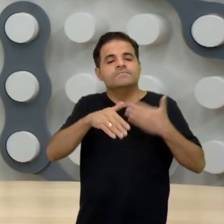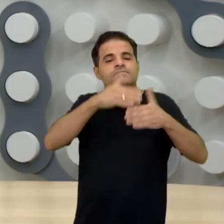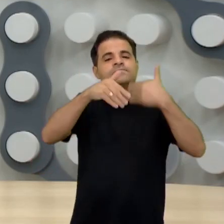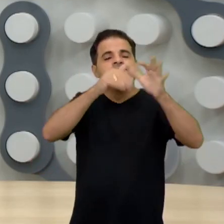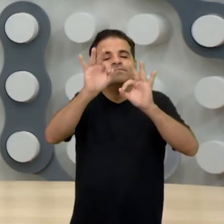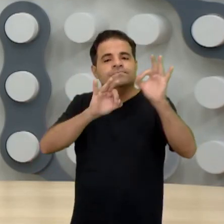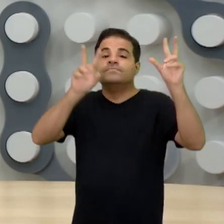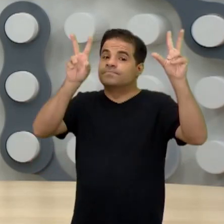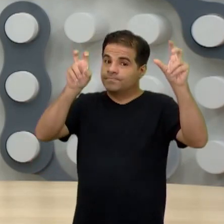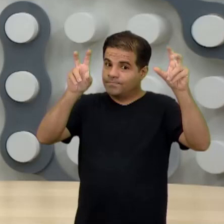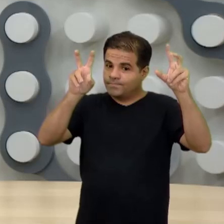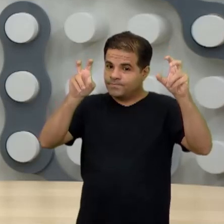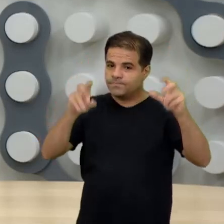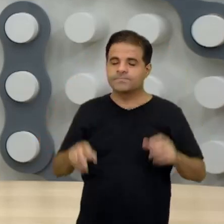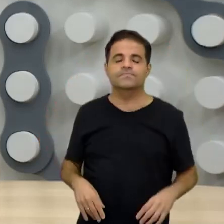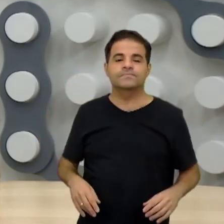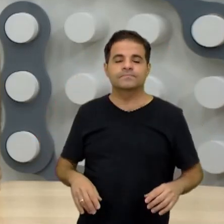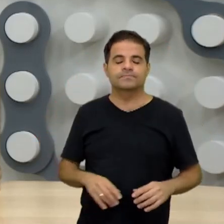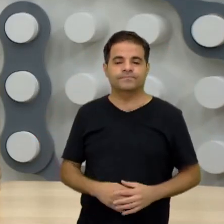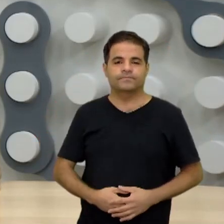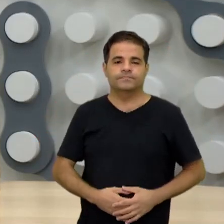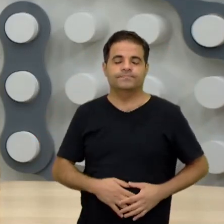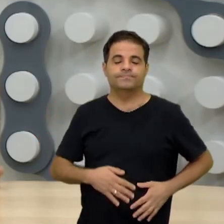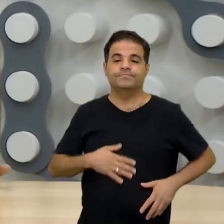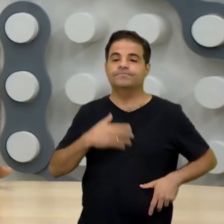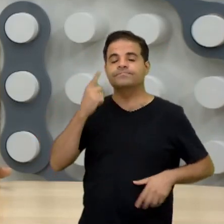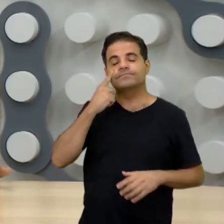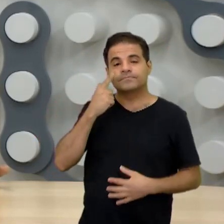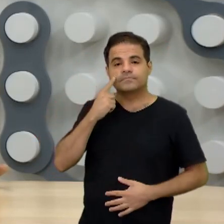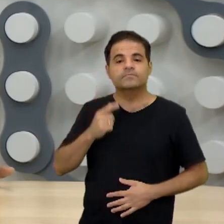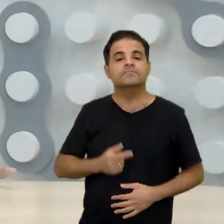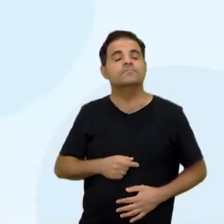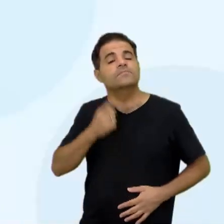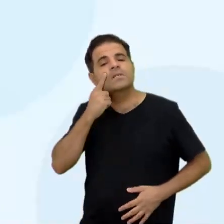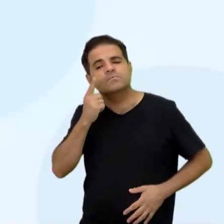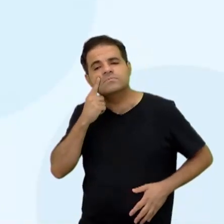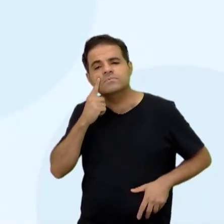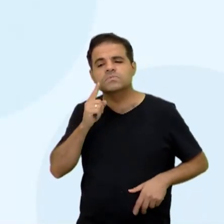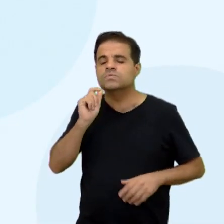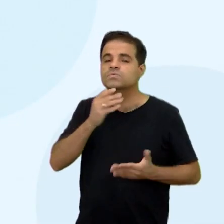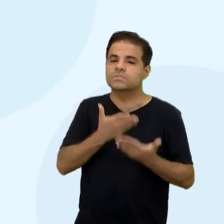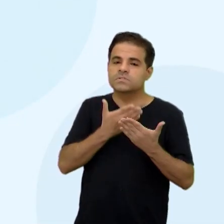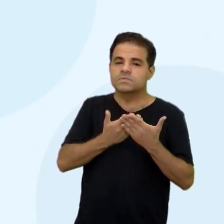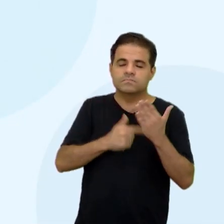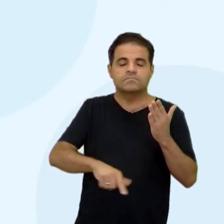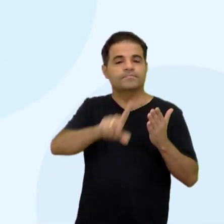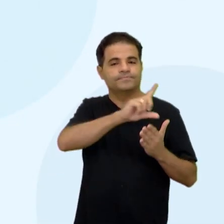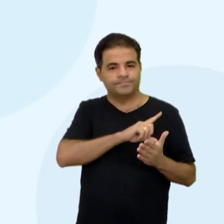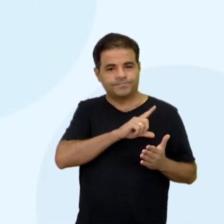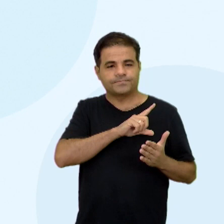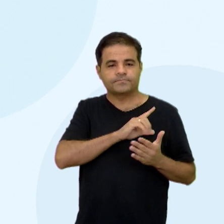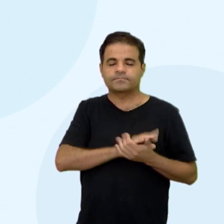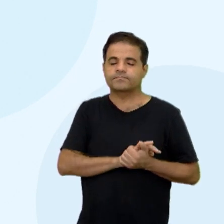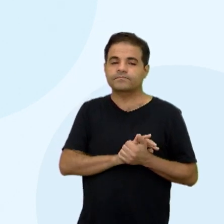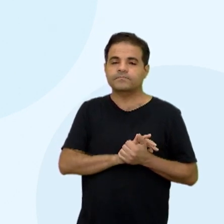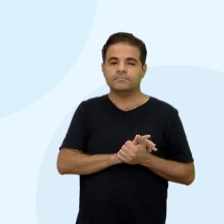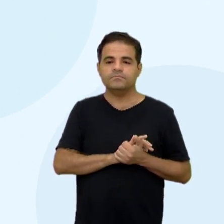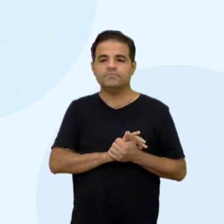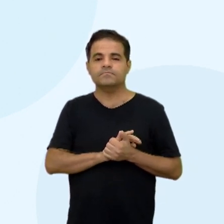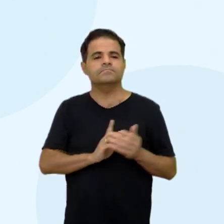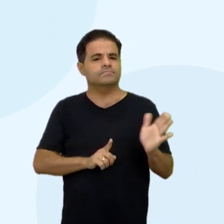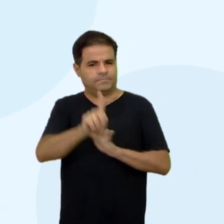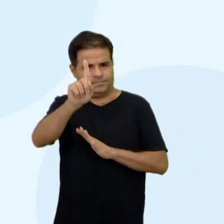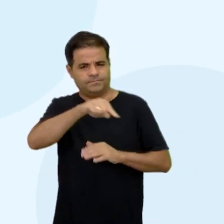do tema, tá? Bom, muito bem, vamos lá, vermos o que vimos na aula anterior. Deixamos uma pergunta